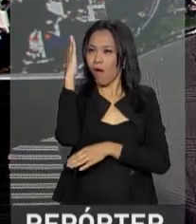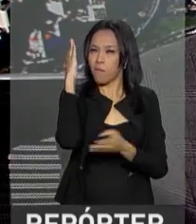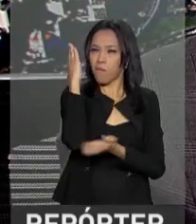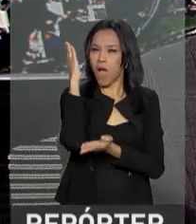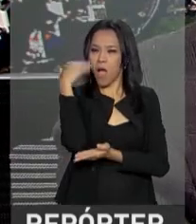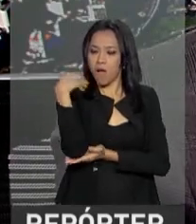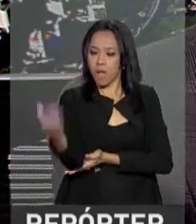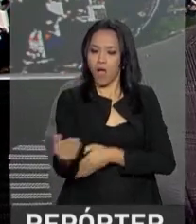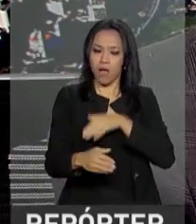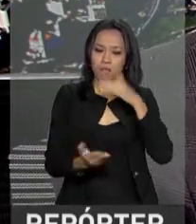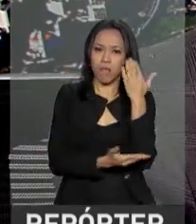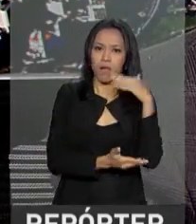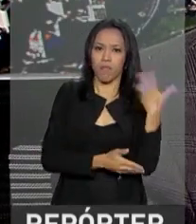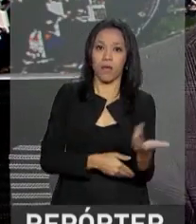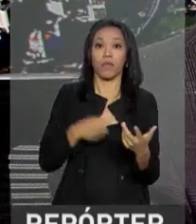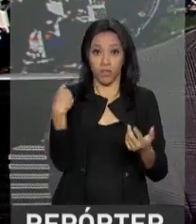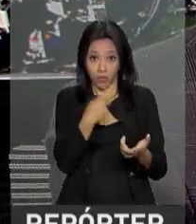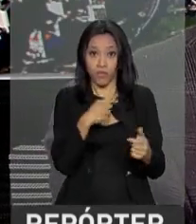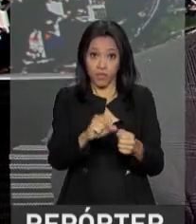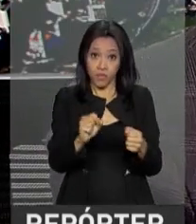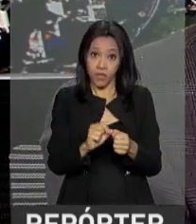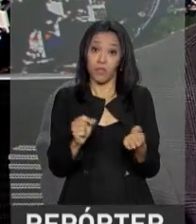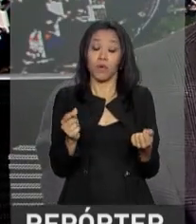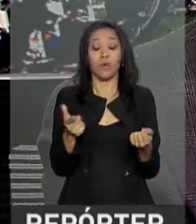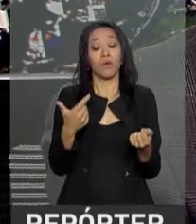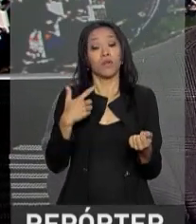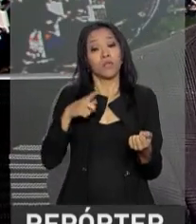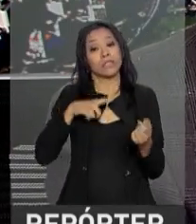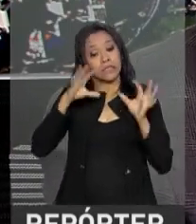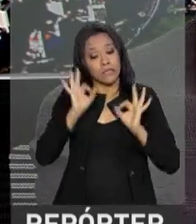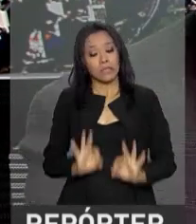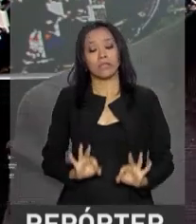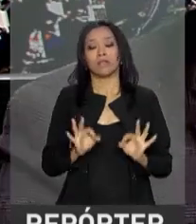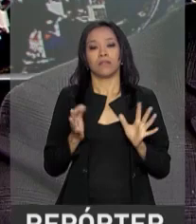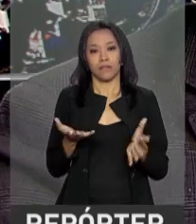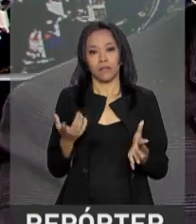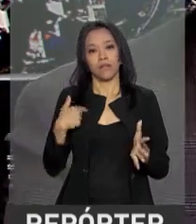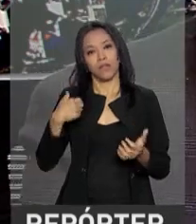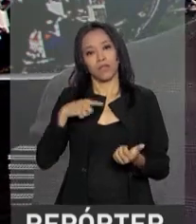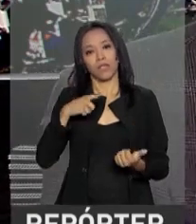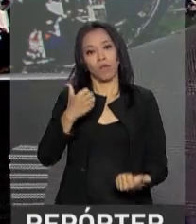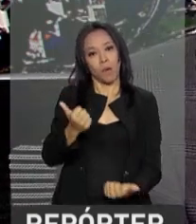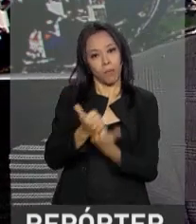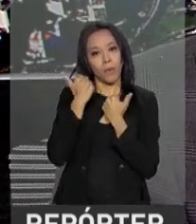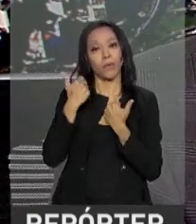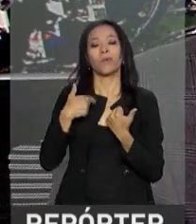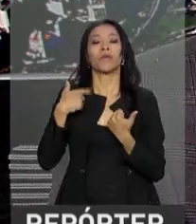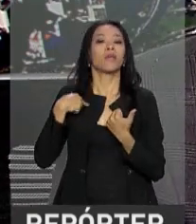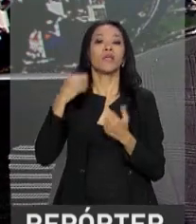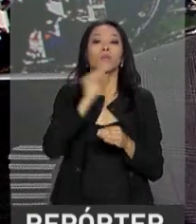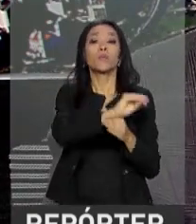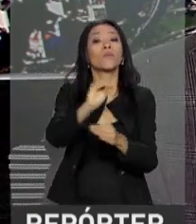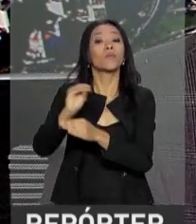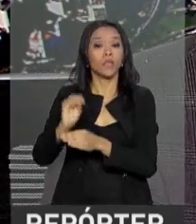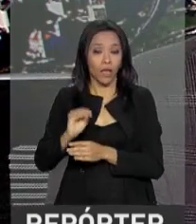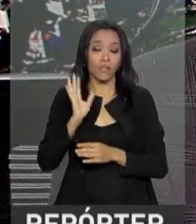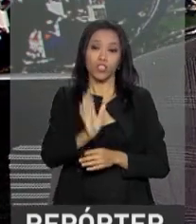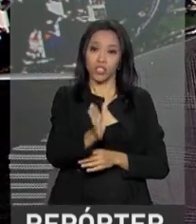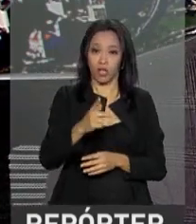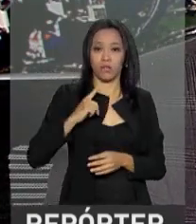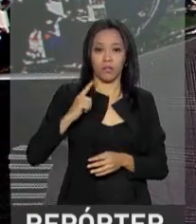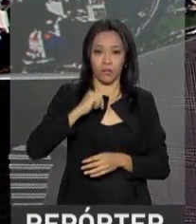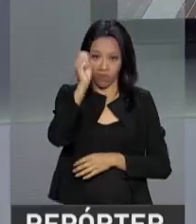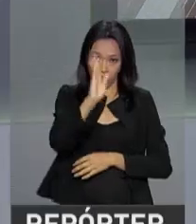produzir e produção tem que ser o braço e ajuda o apoio para preservar o que nós temos ainda nos biomas